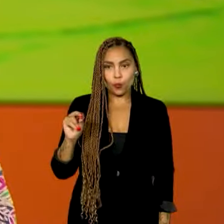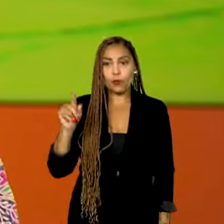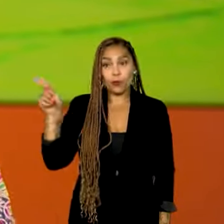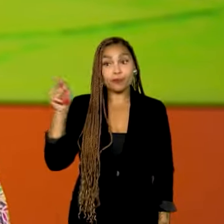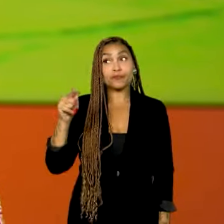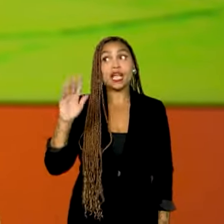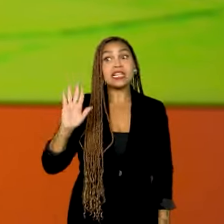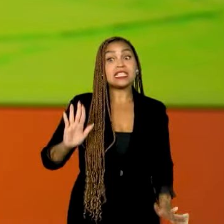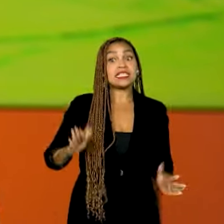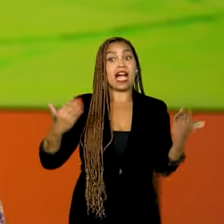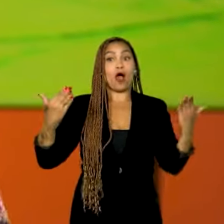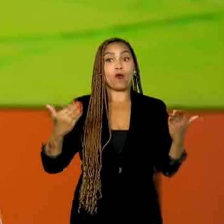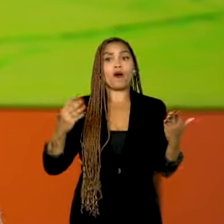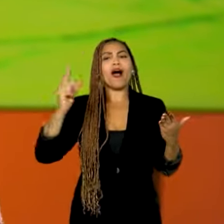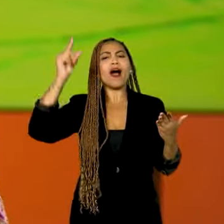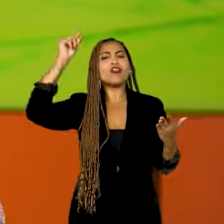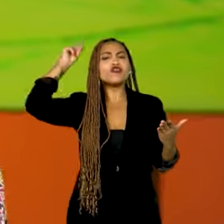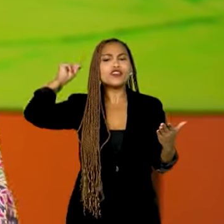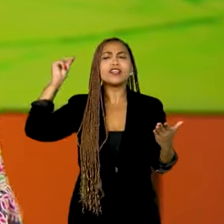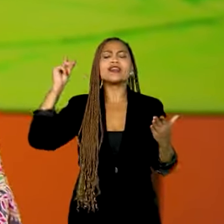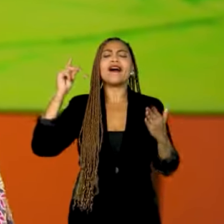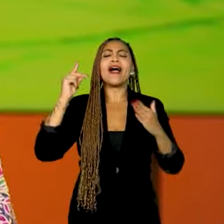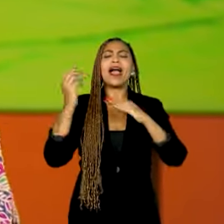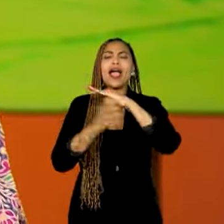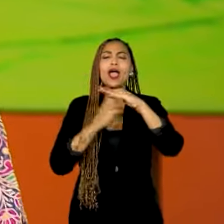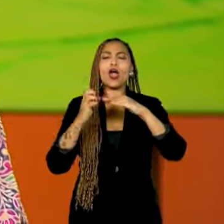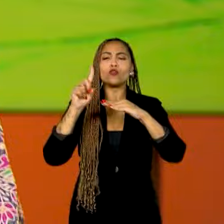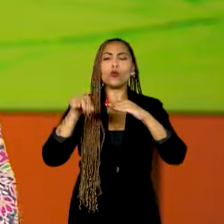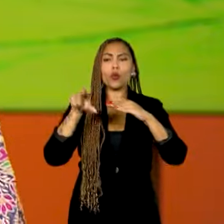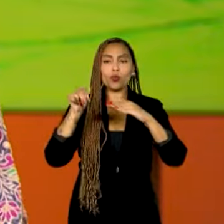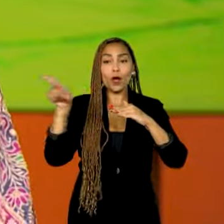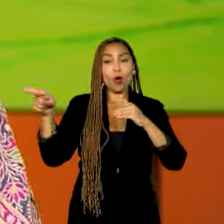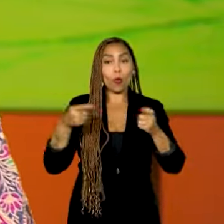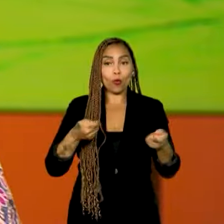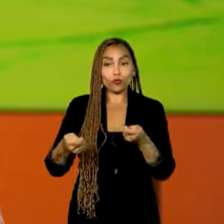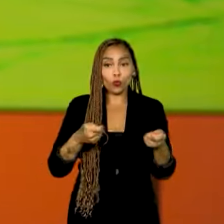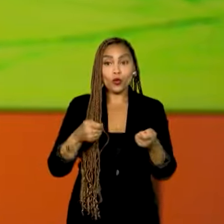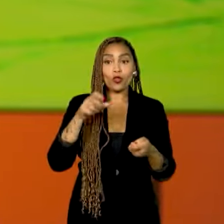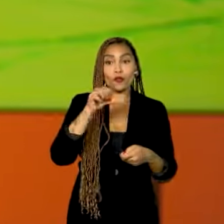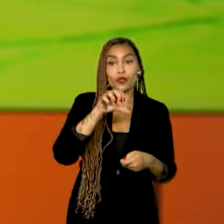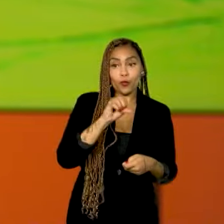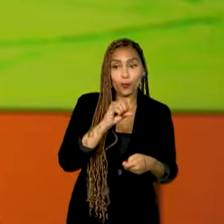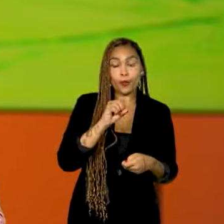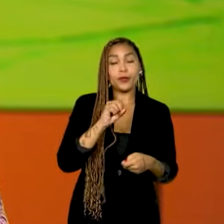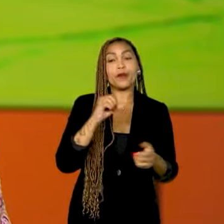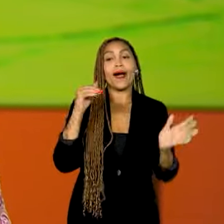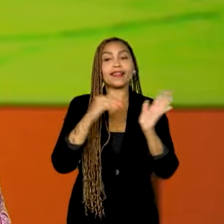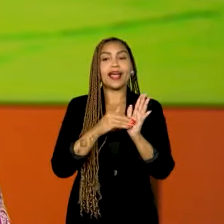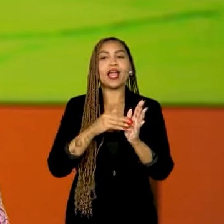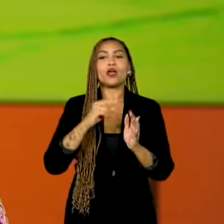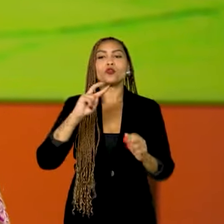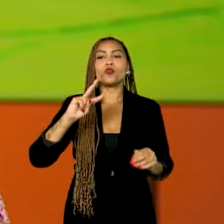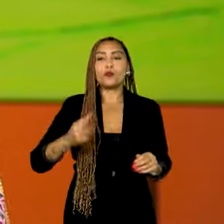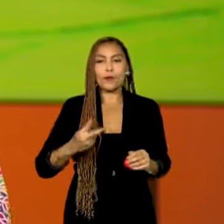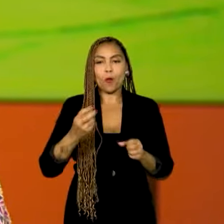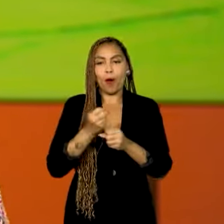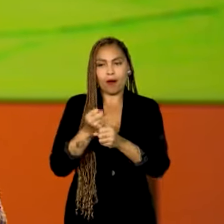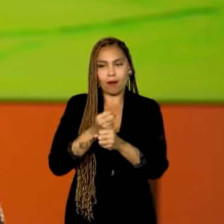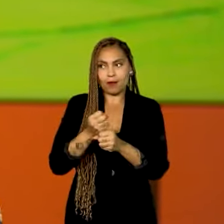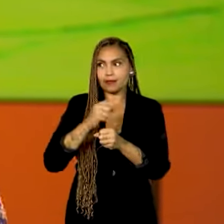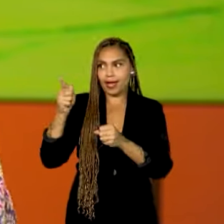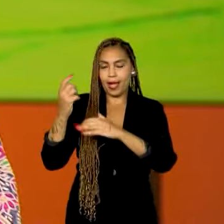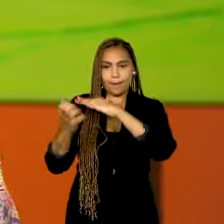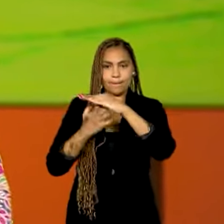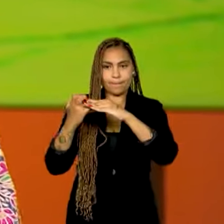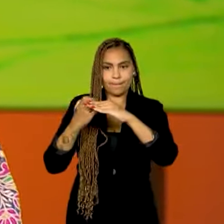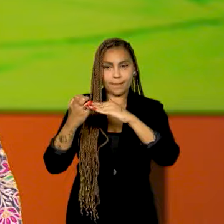empresária, enfim, que depois ele assumiu o controle de 98 da minha Chiquititas até 2000, ficou comigo me empresariando, e ele falou, Flávia,